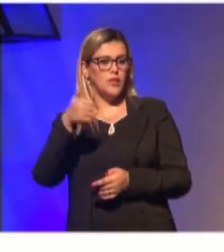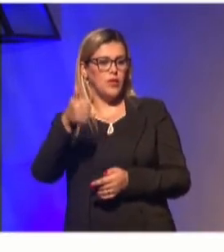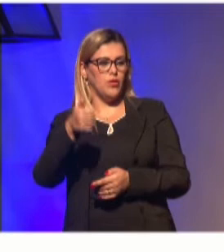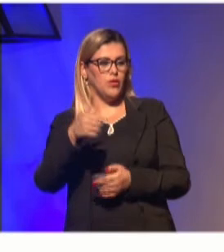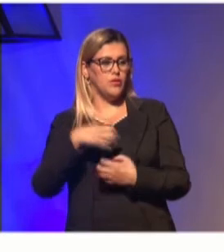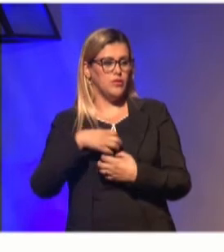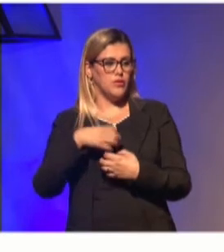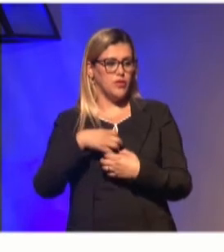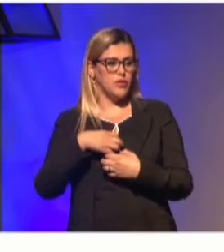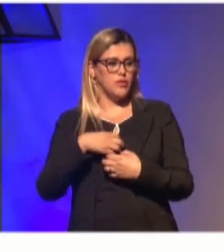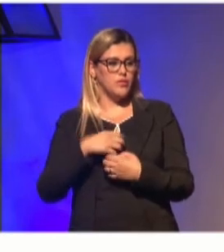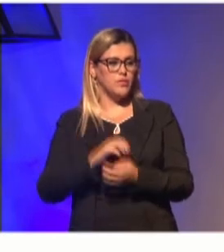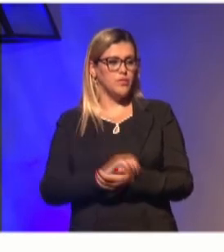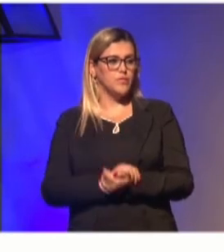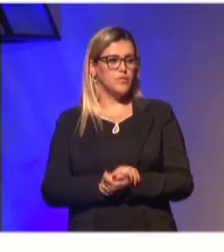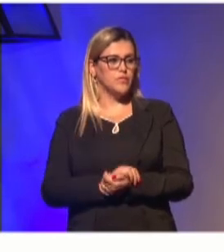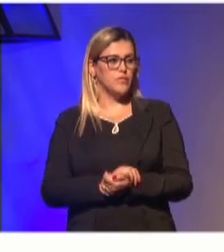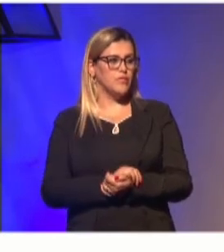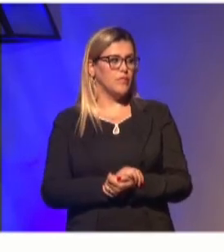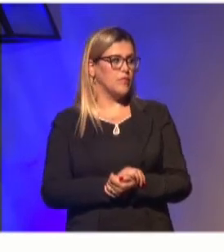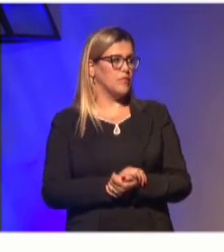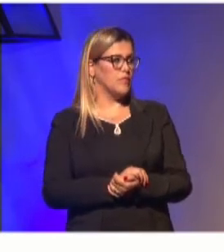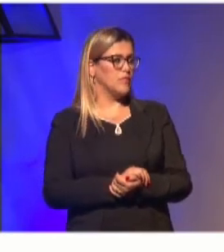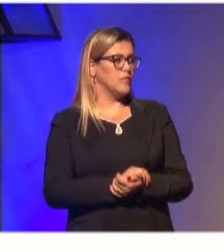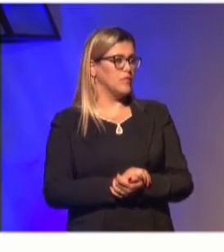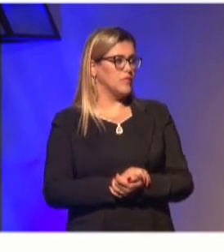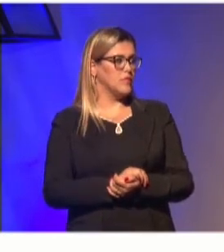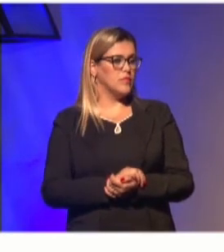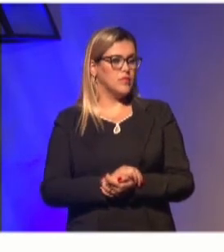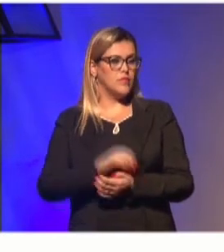possível com aquele equipamento.